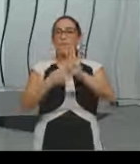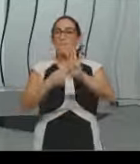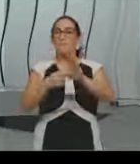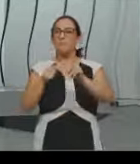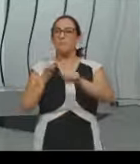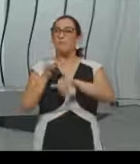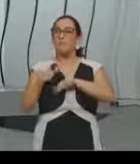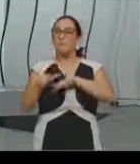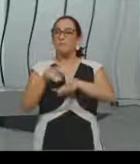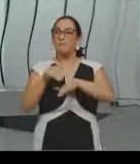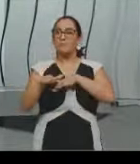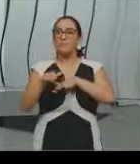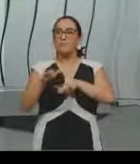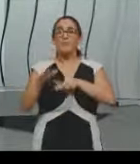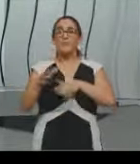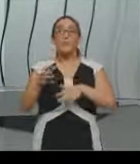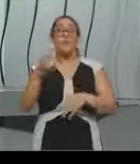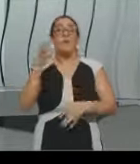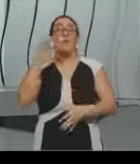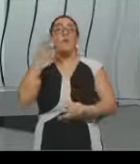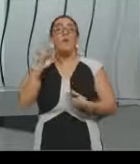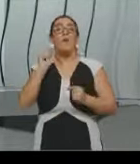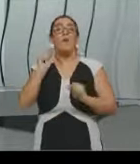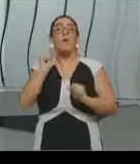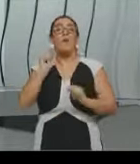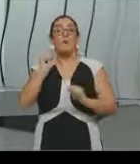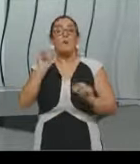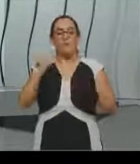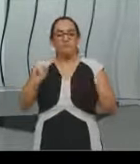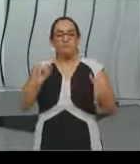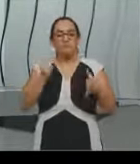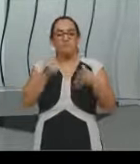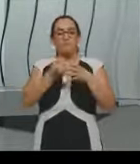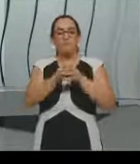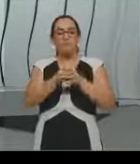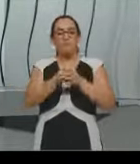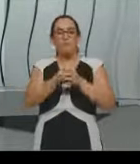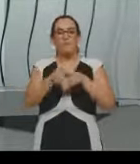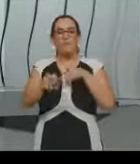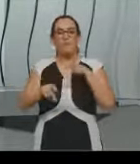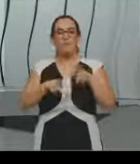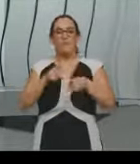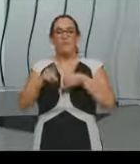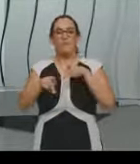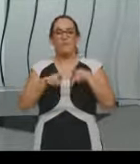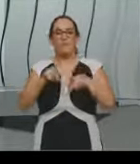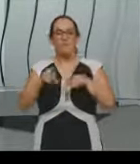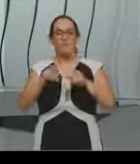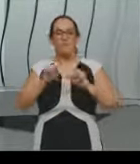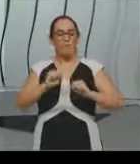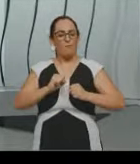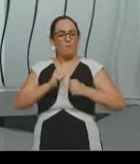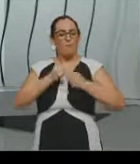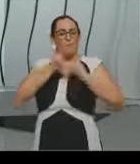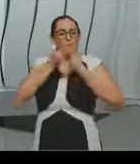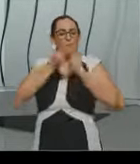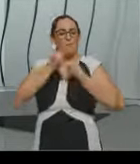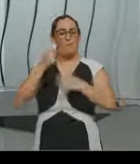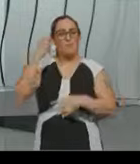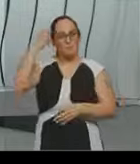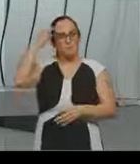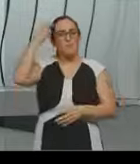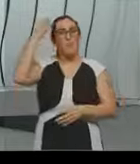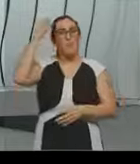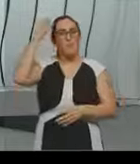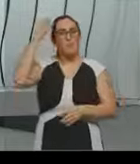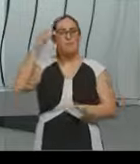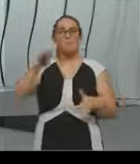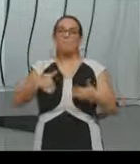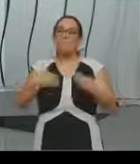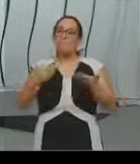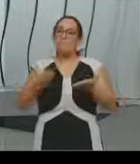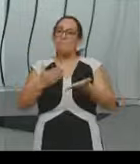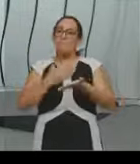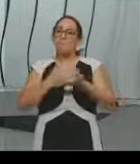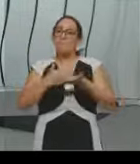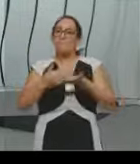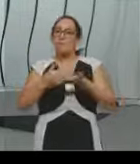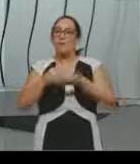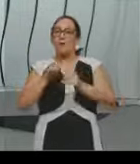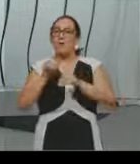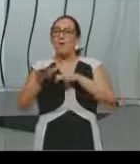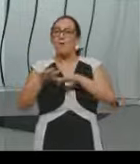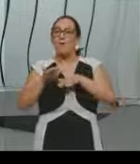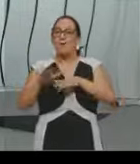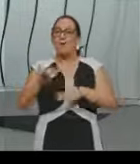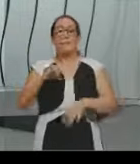as pessoas e principalmente fortalecer aí essa cultura, né? Em meio à sociedade. Então, são iniciativas muito importantes. Por